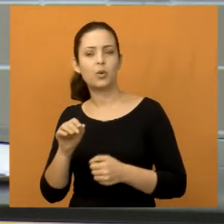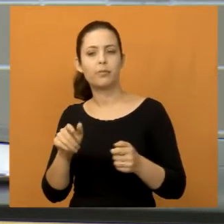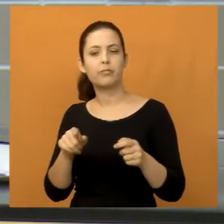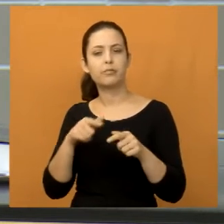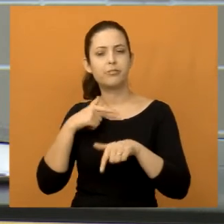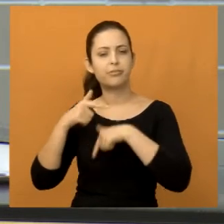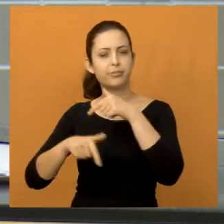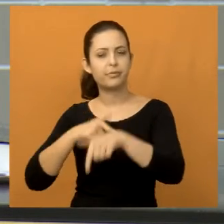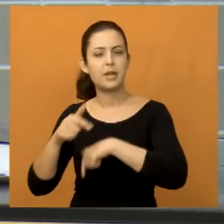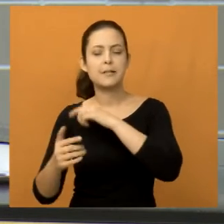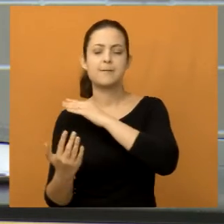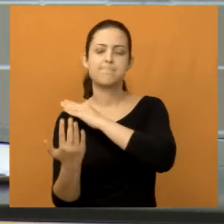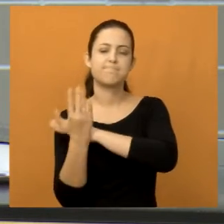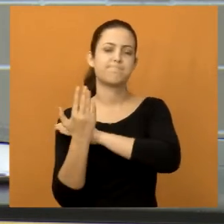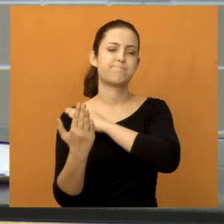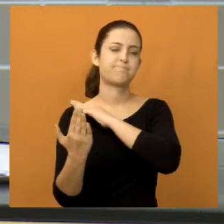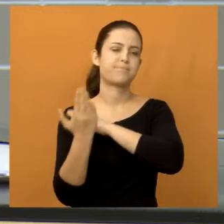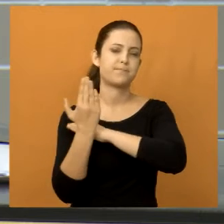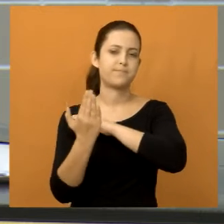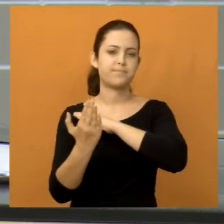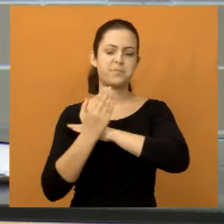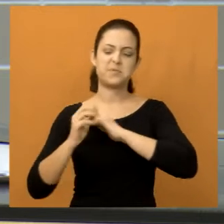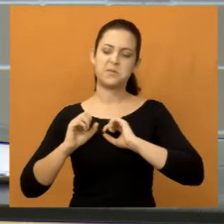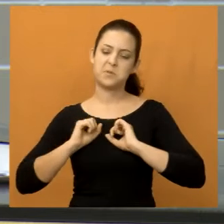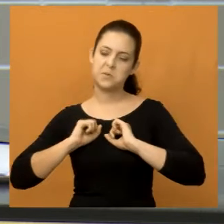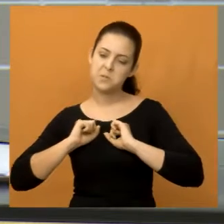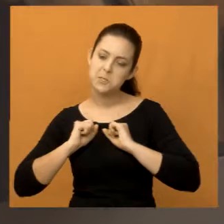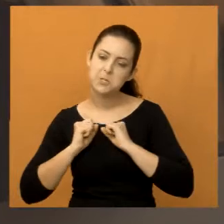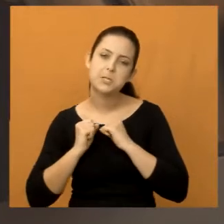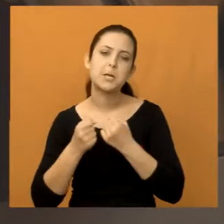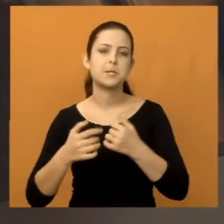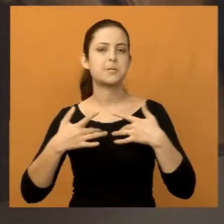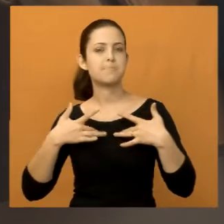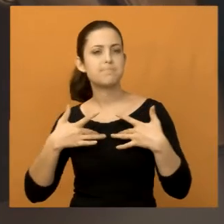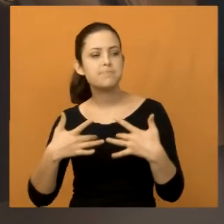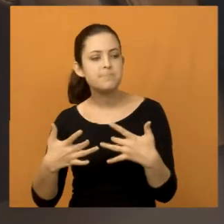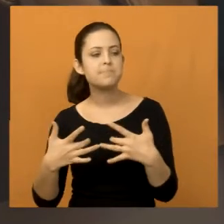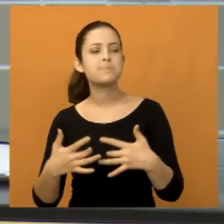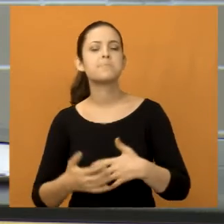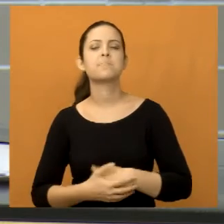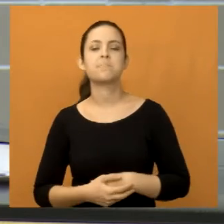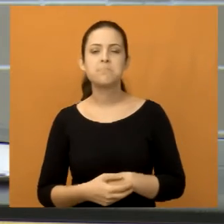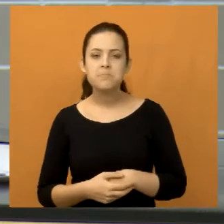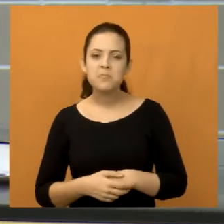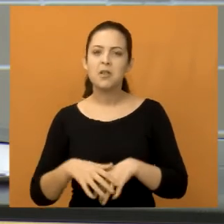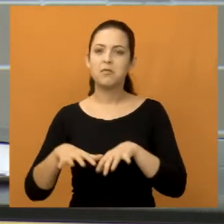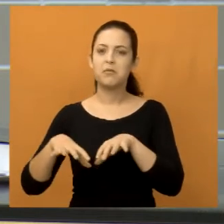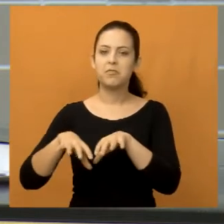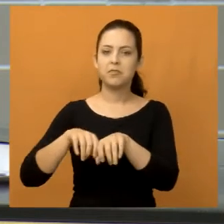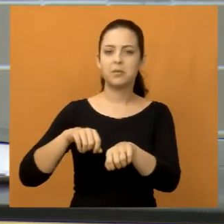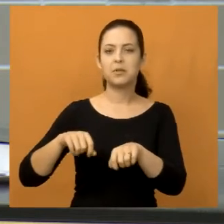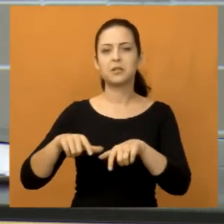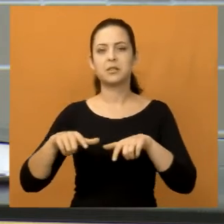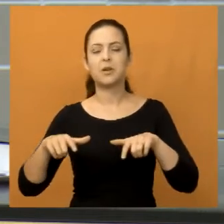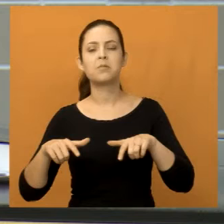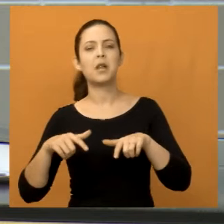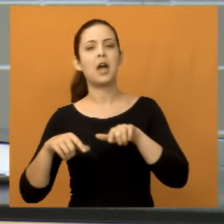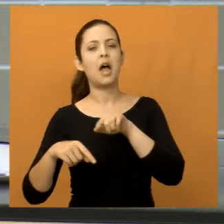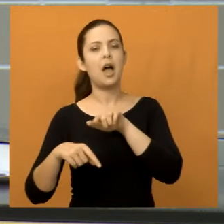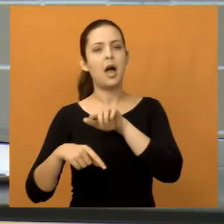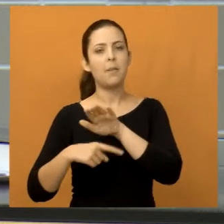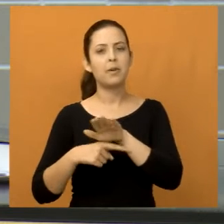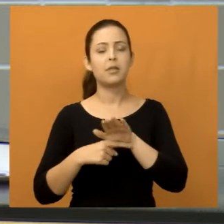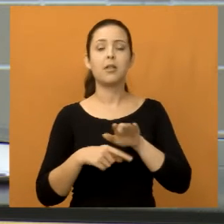que muito nos ajudou. Grande dedicação do Alexandre. Grande dedicação do Alexandre na sua formação. E o Cleider também,